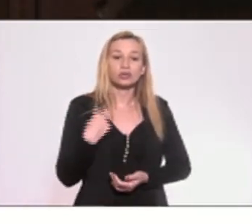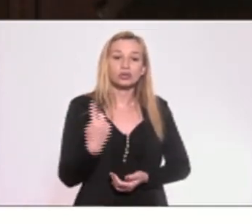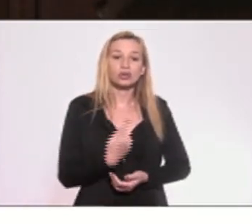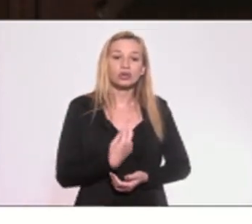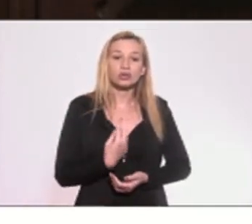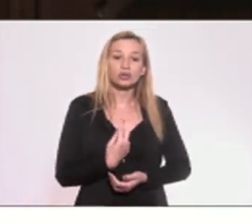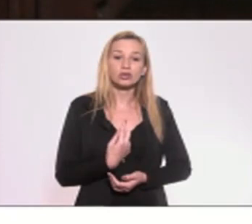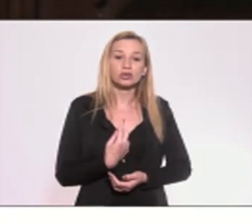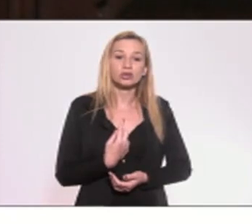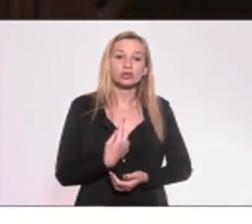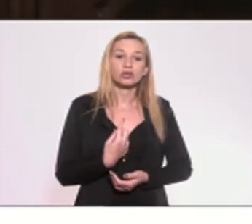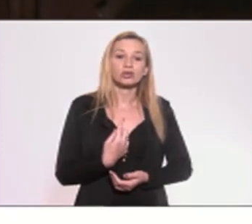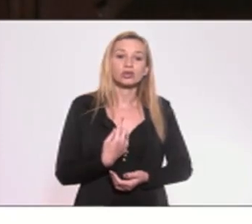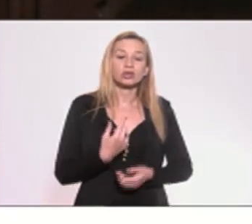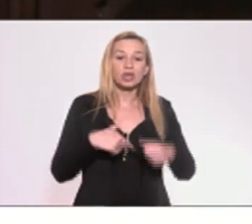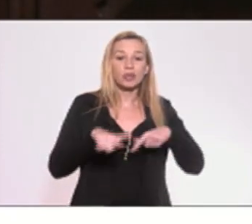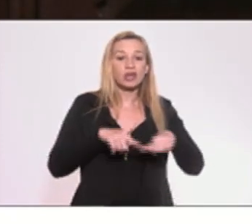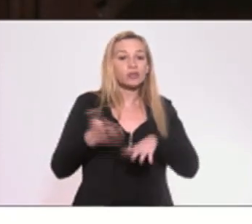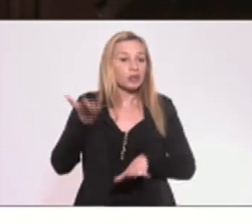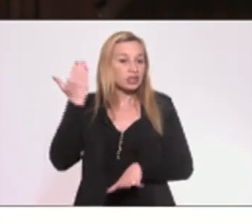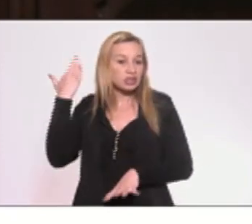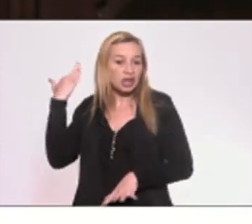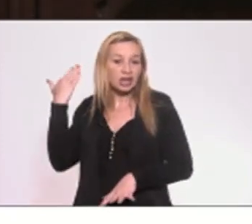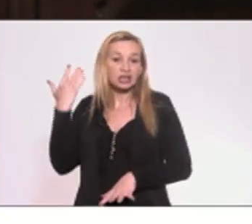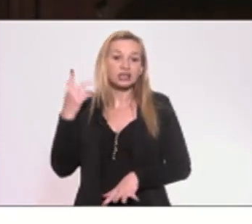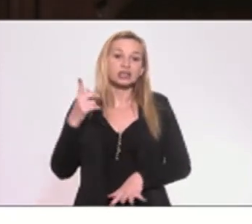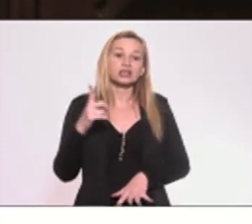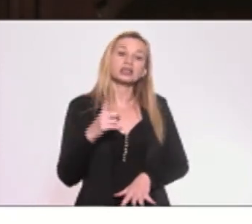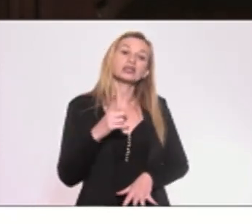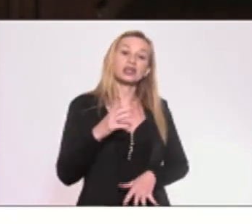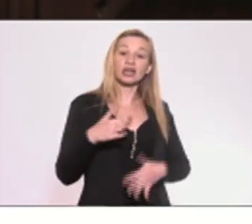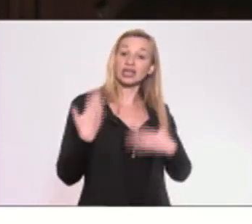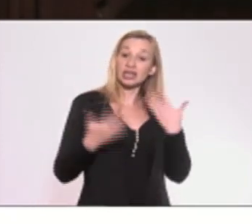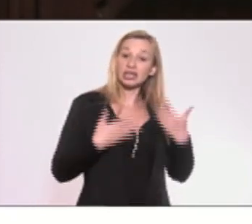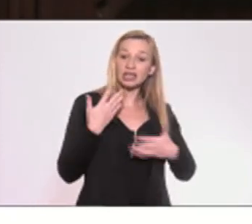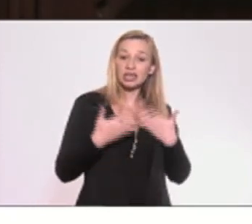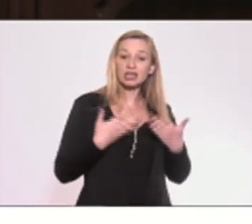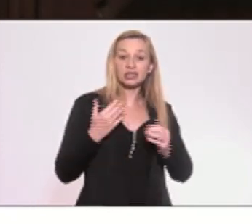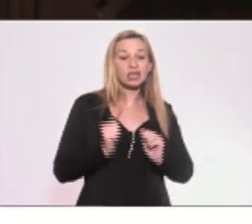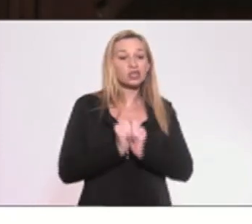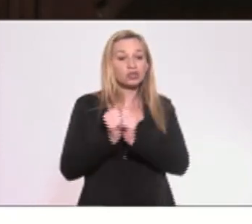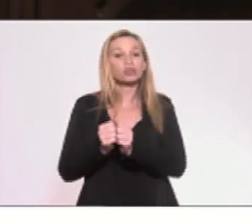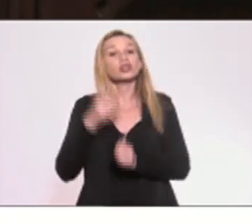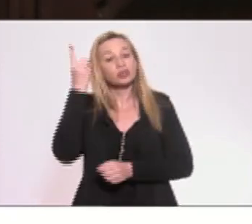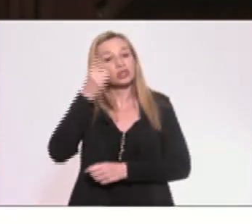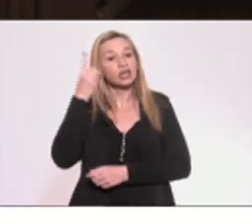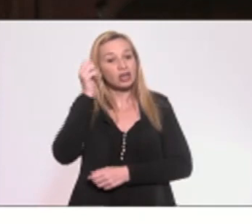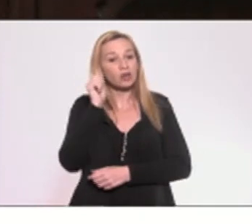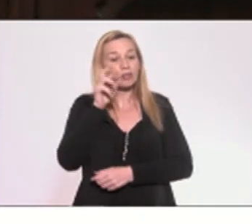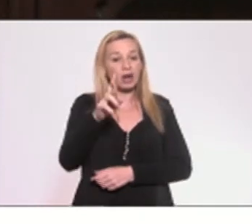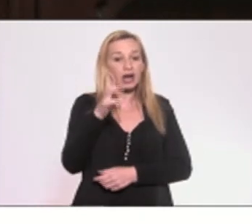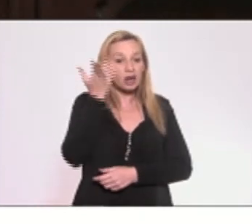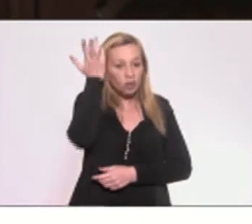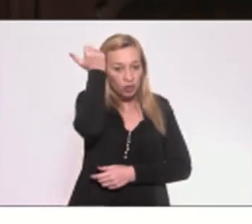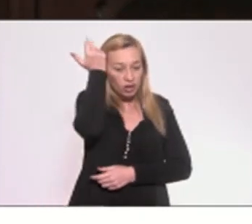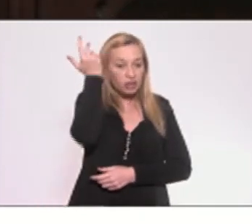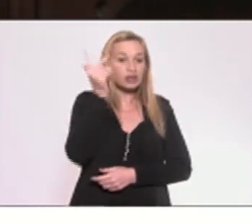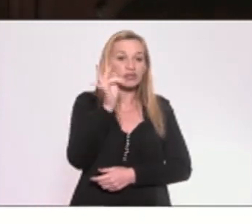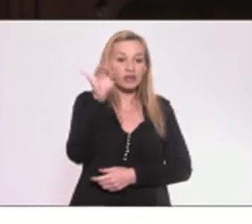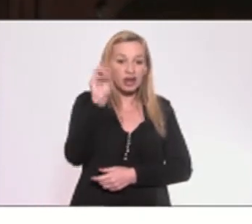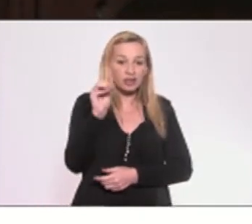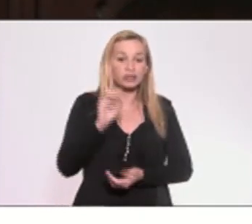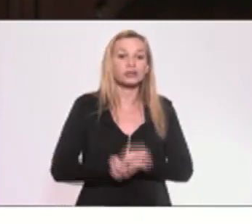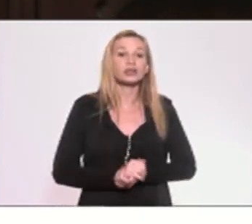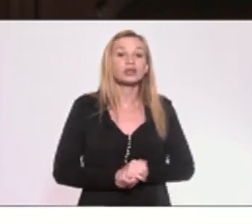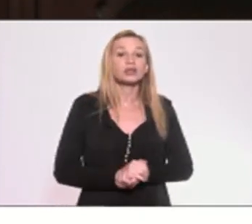legislatura passada, do qual tenho a honra ainda de compor junto com o deputado Eliomar Coelho, com o deputado Flávio Serafini,